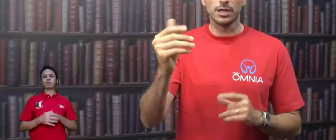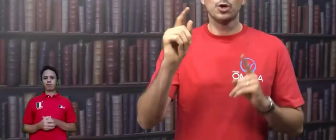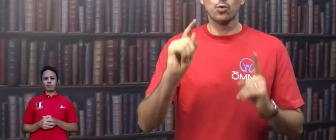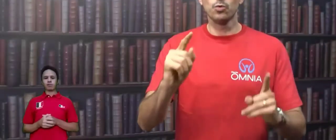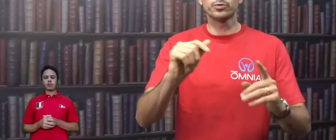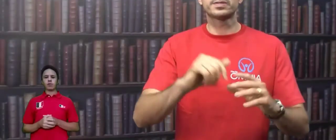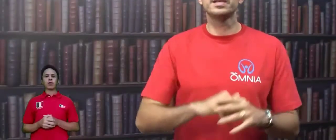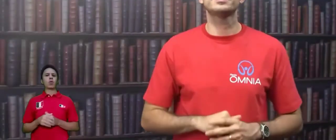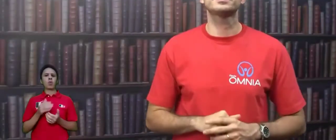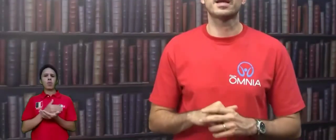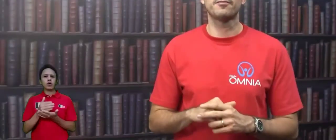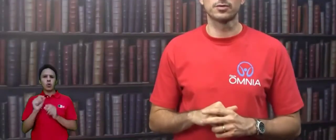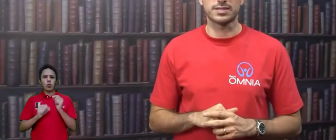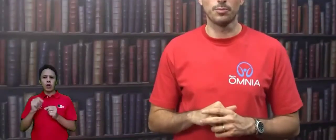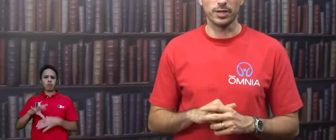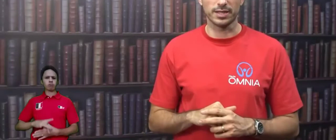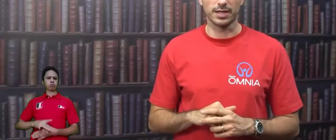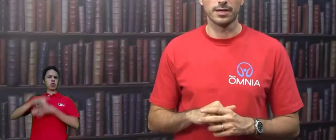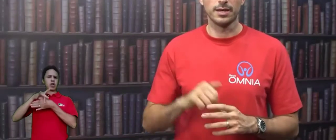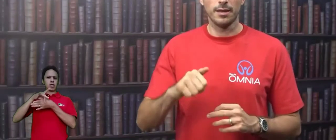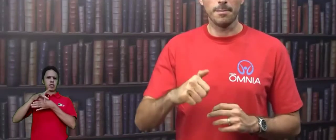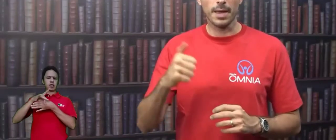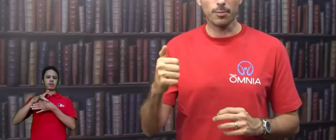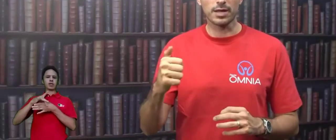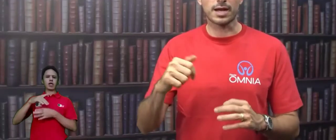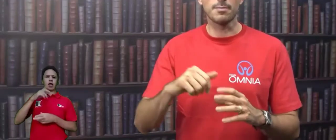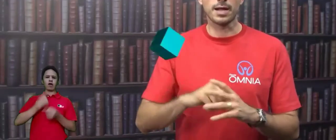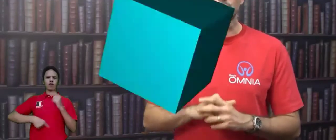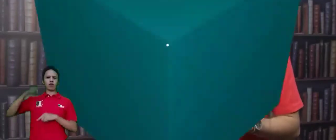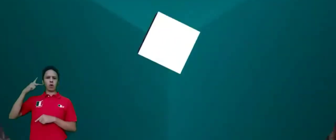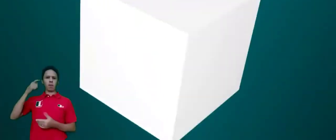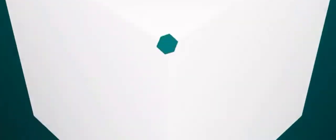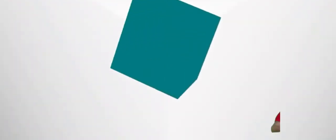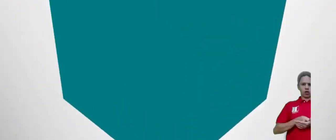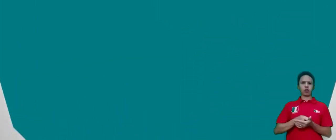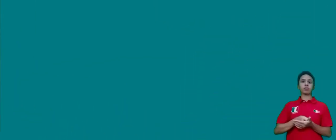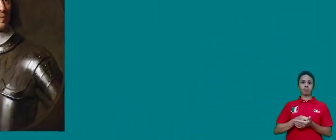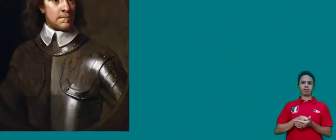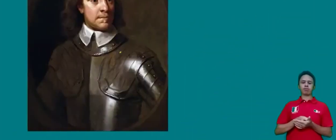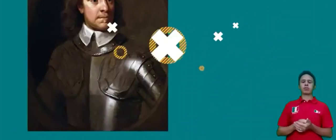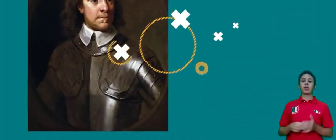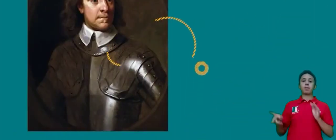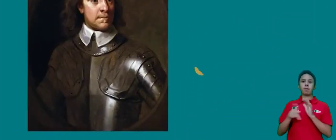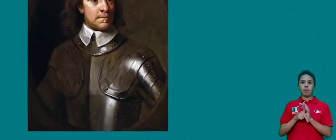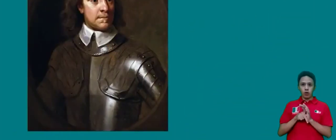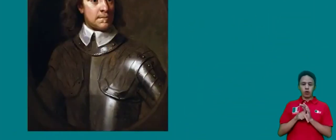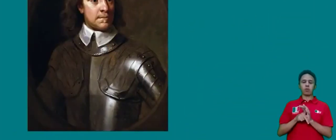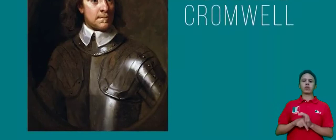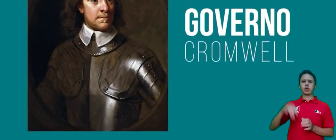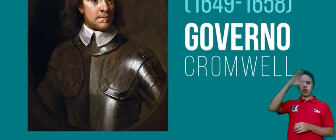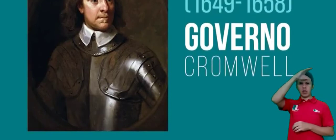Ascendia um dos líderes da Revolução Puritana, membro da Câmara dos Comuns, Oliver